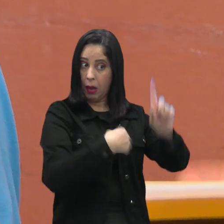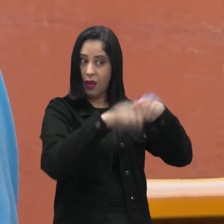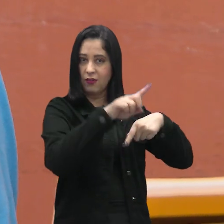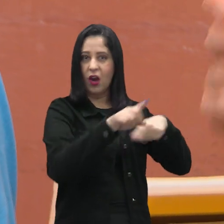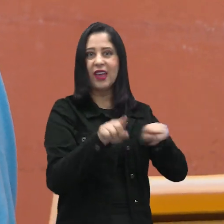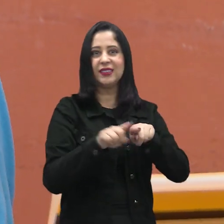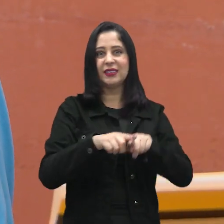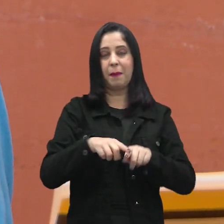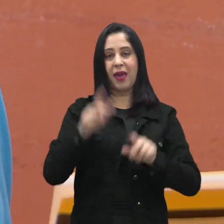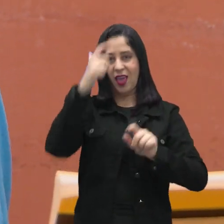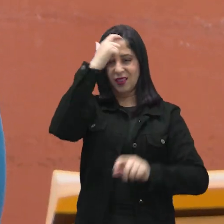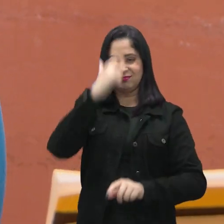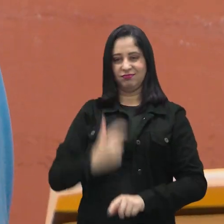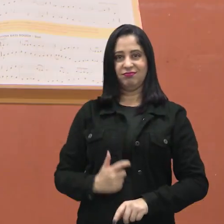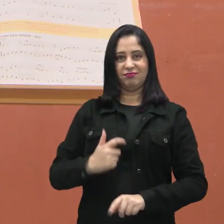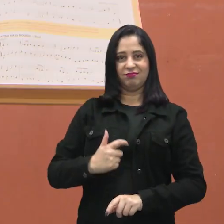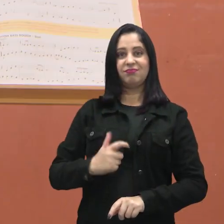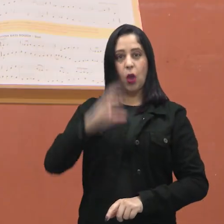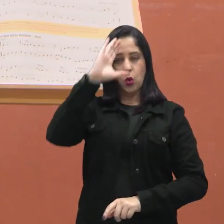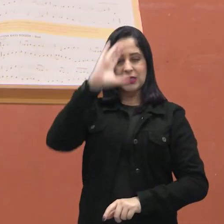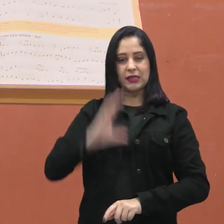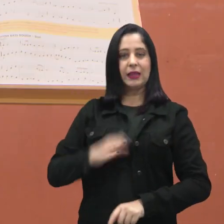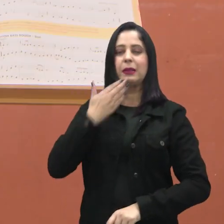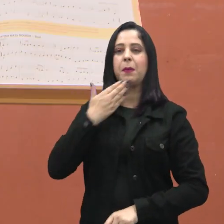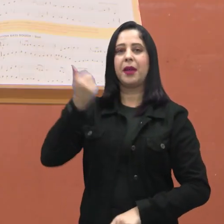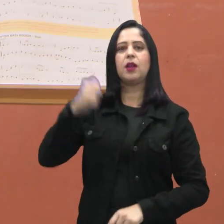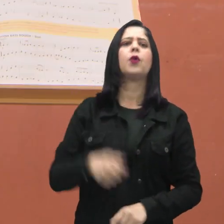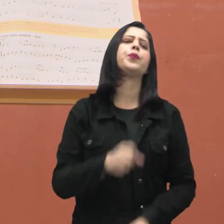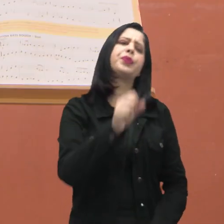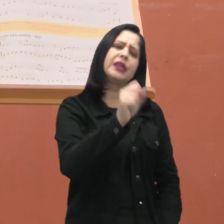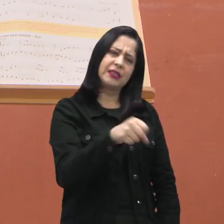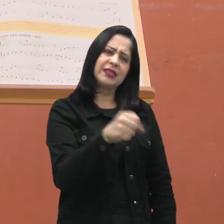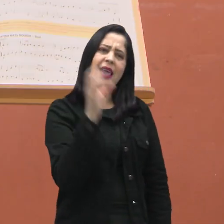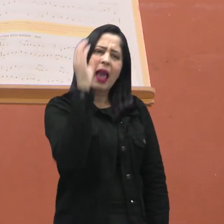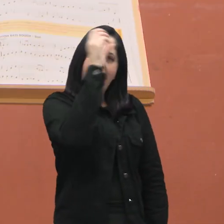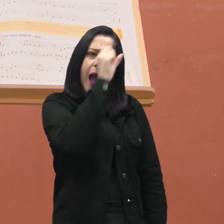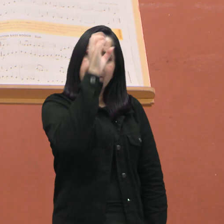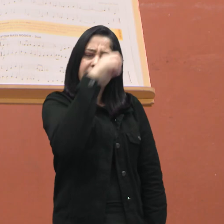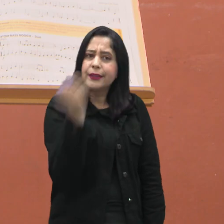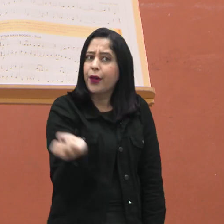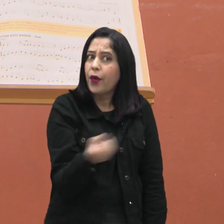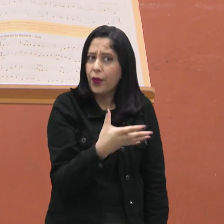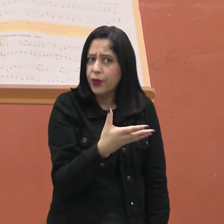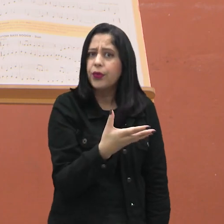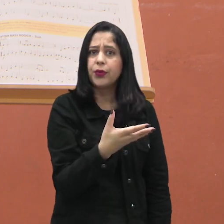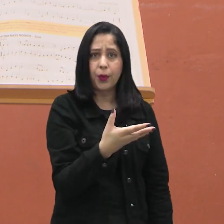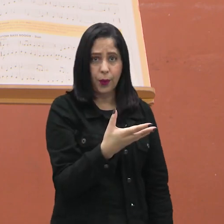e ser um ser humano melhor. Para aprender coisas novas, que o instrumento também ele é bom